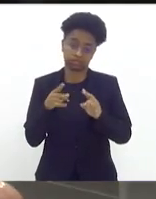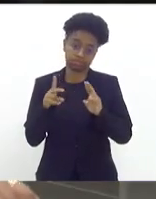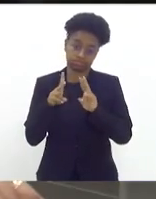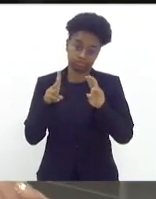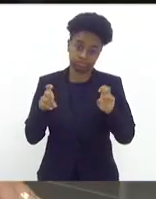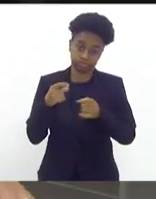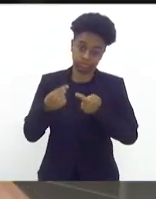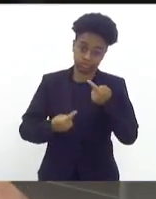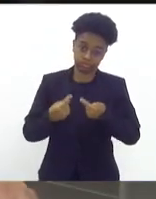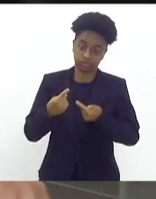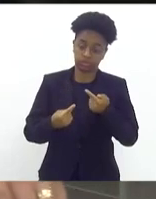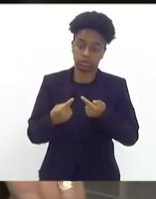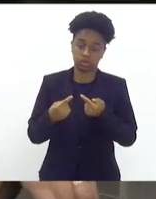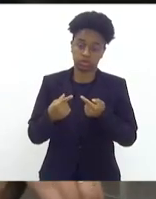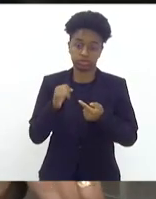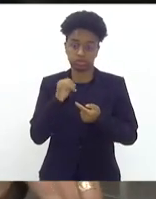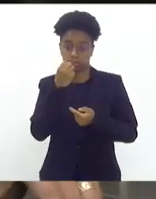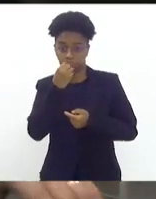está completamente...